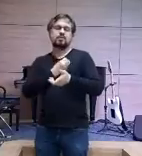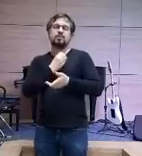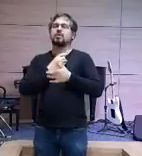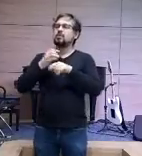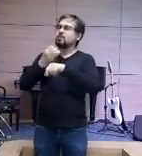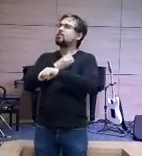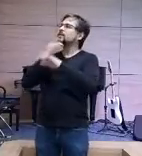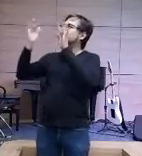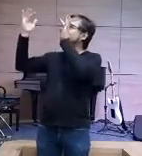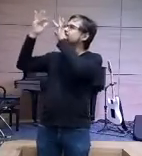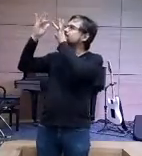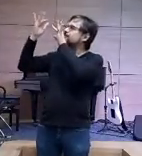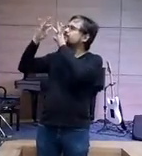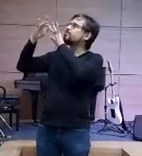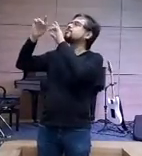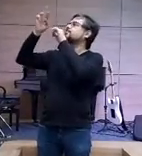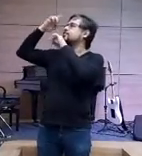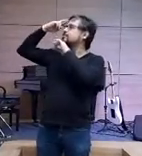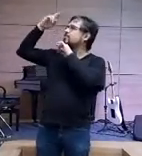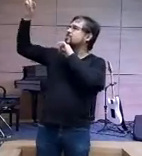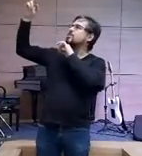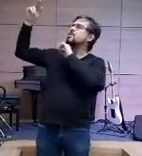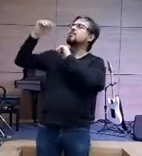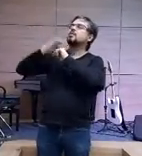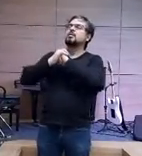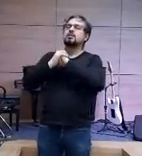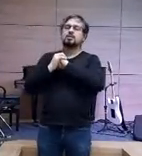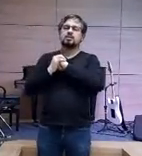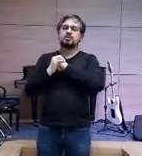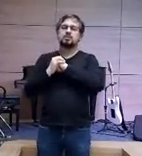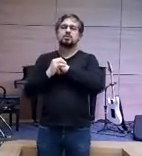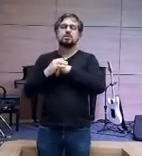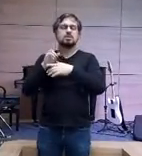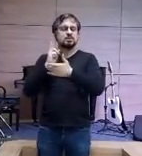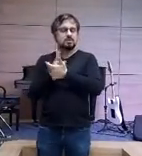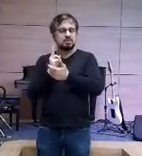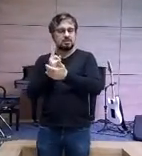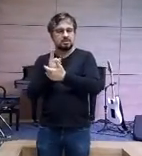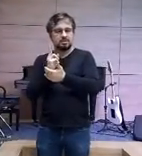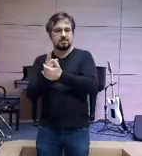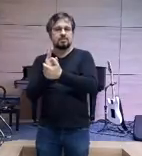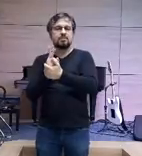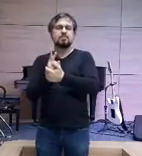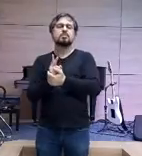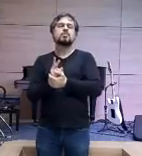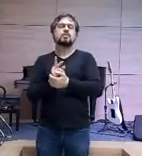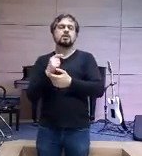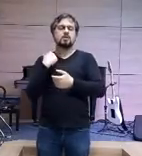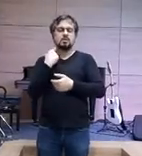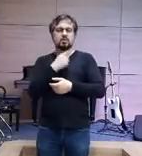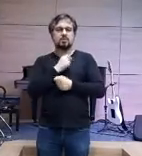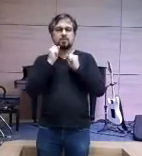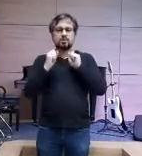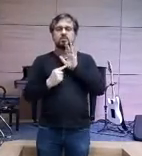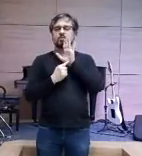vida íntima com ele uma vida que possa sempre ser